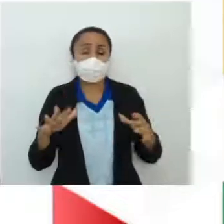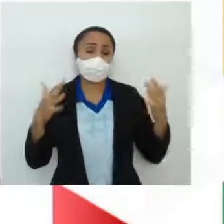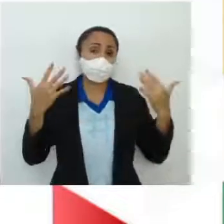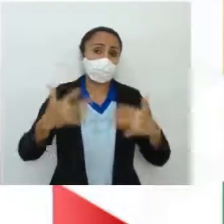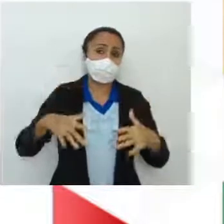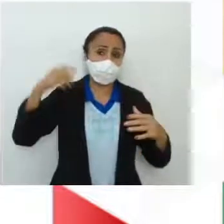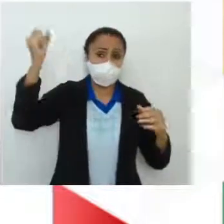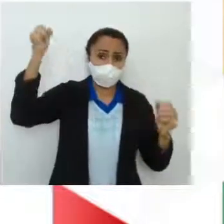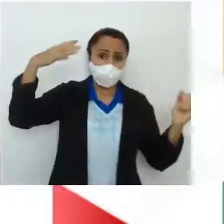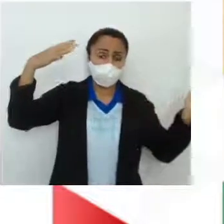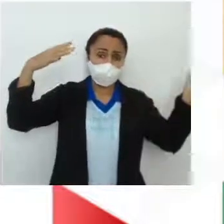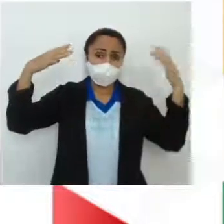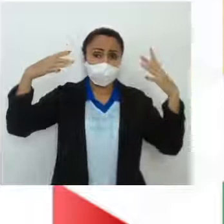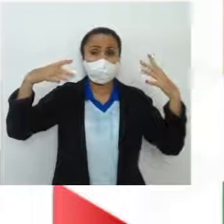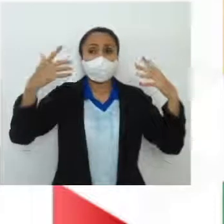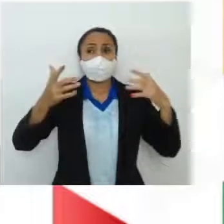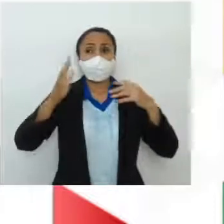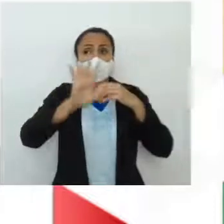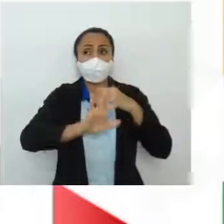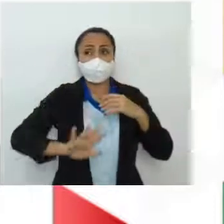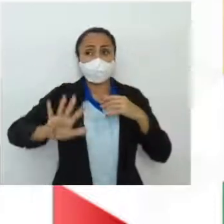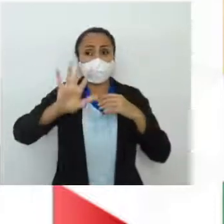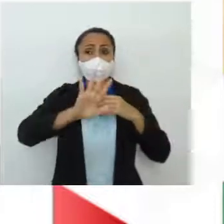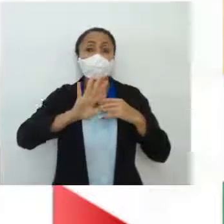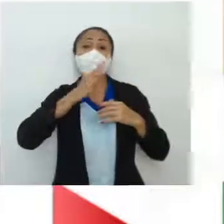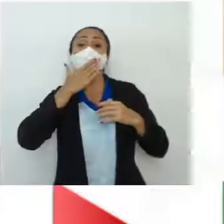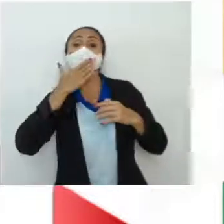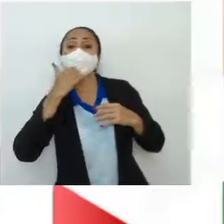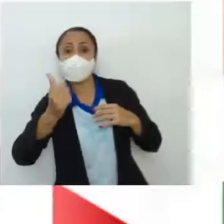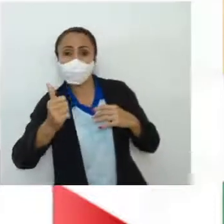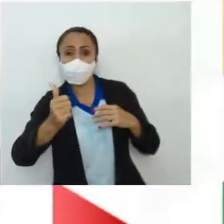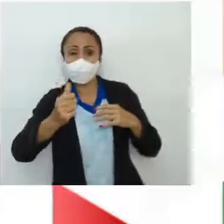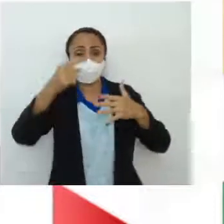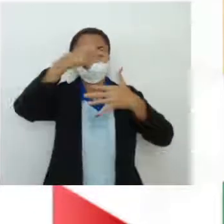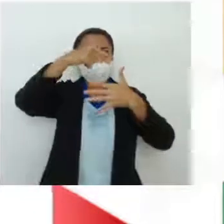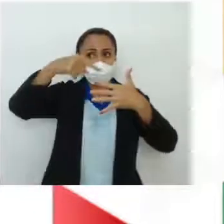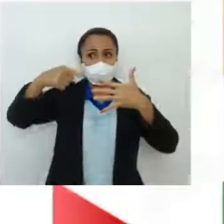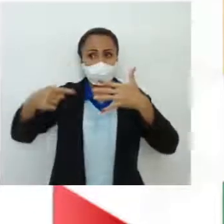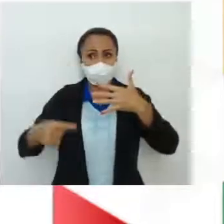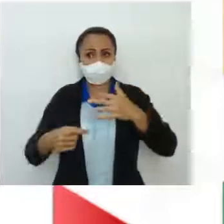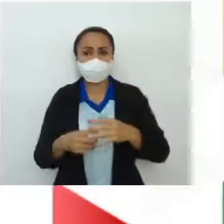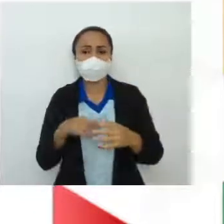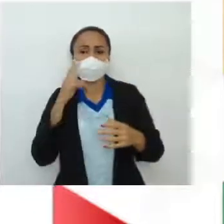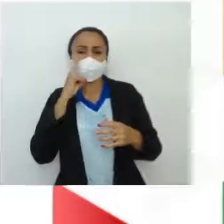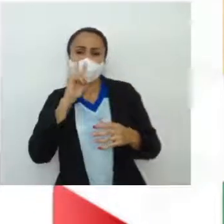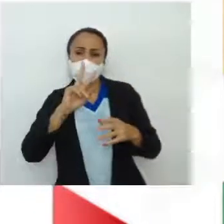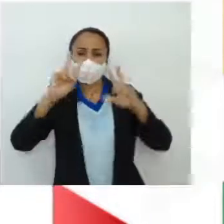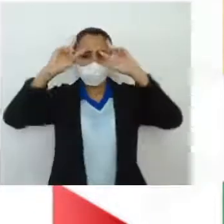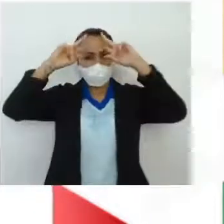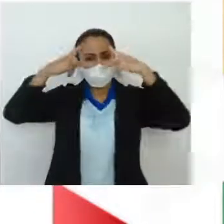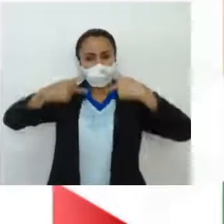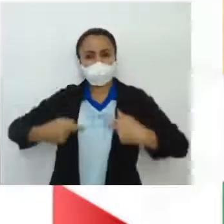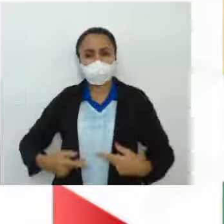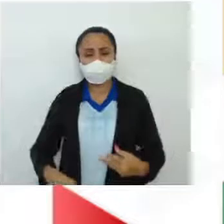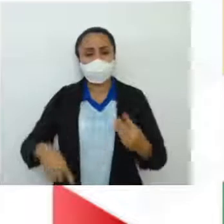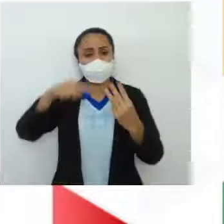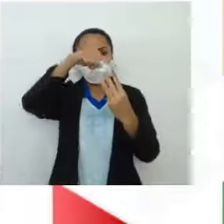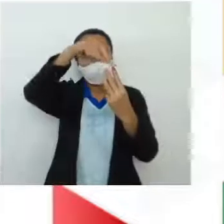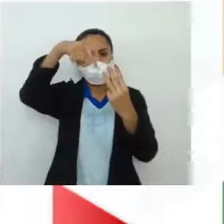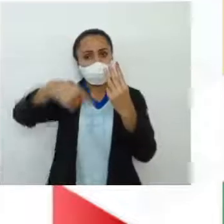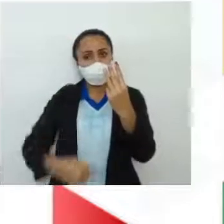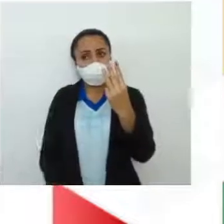luz e fornecem uma imagem mais nítida, rica em detalhes. No olho humano, encontramos 3 tipos de